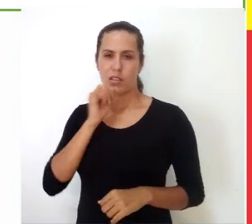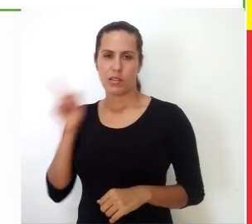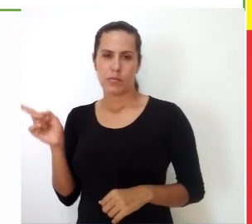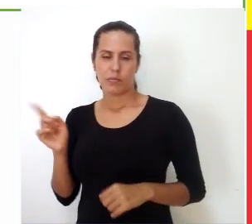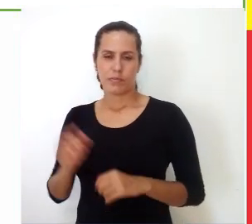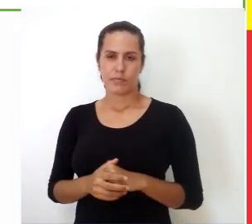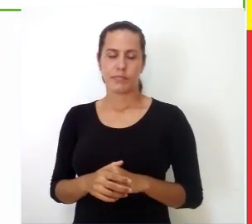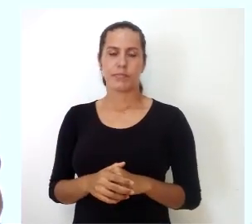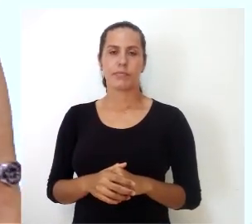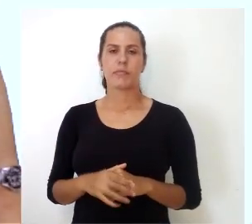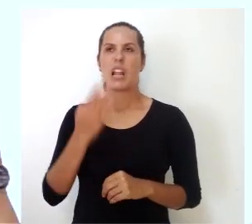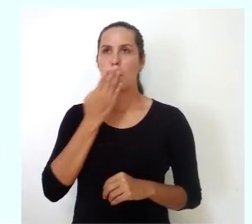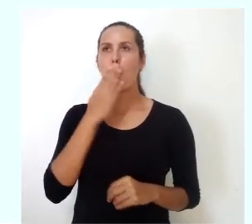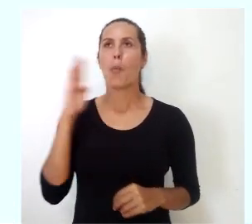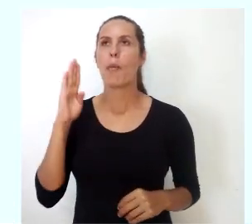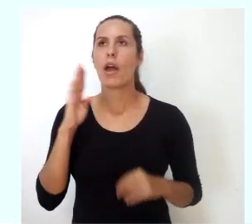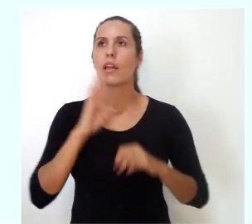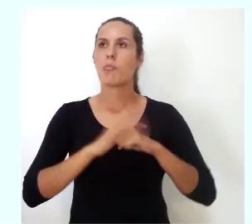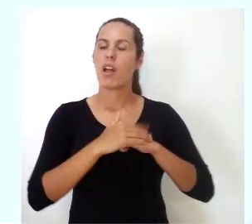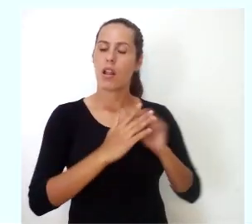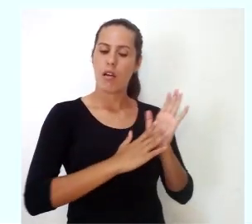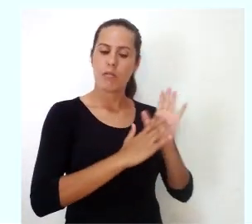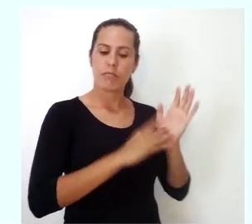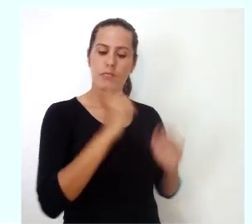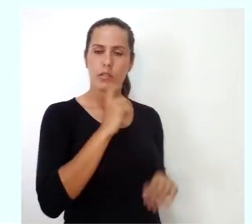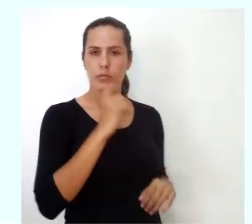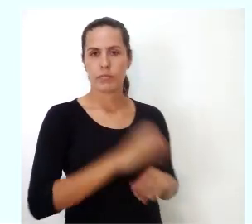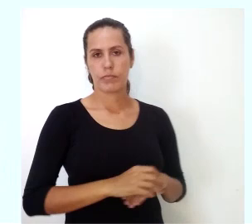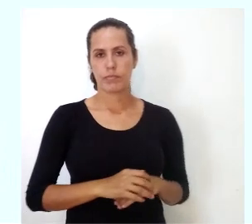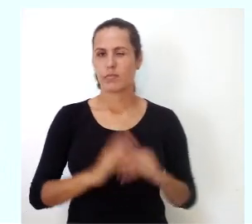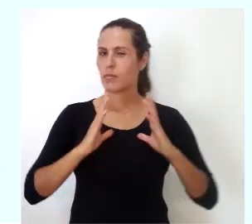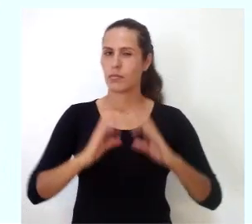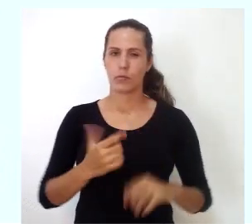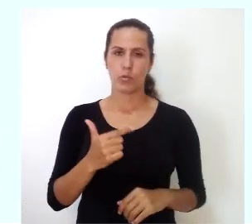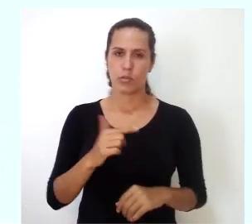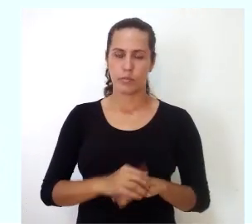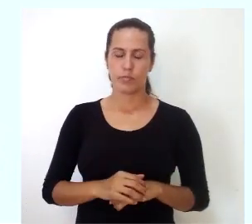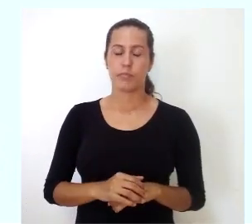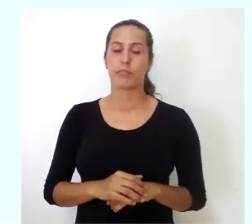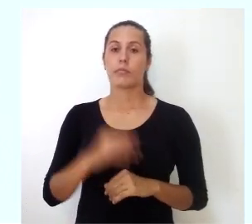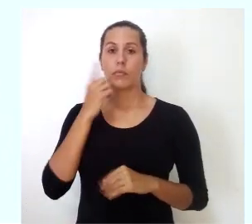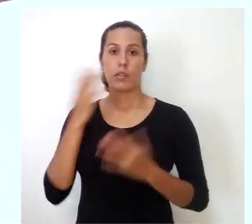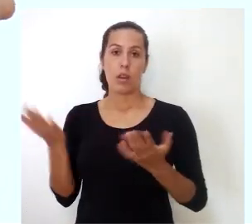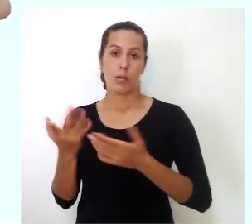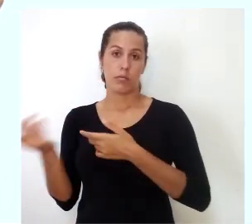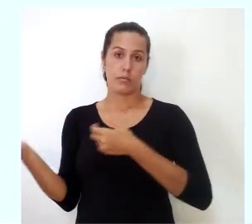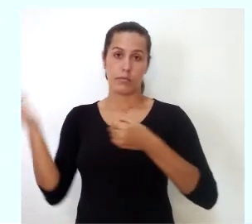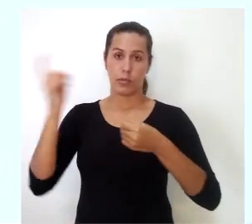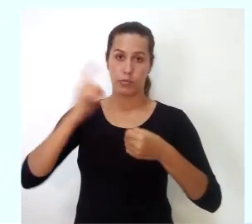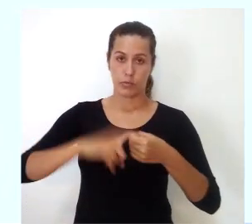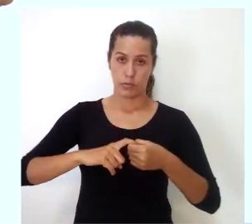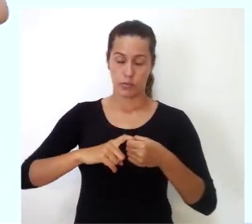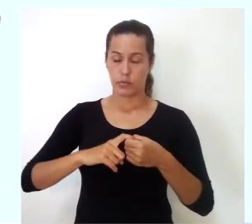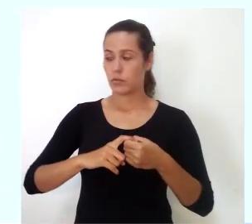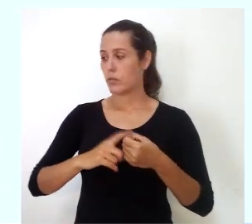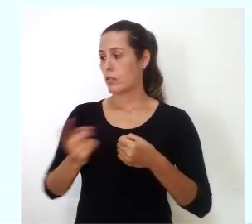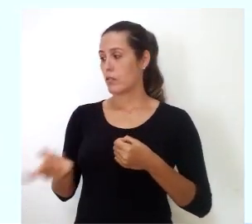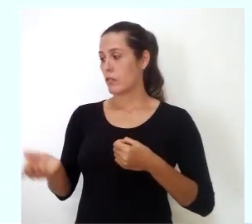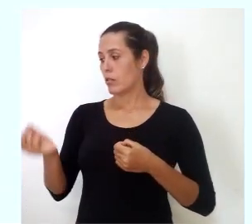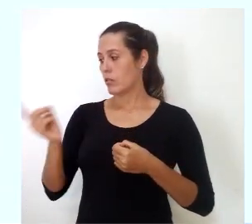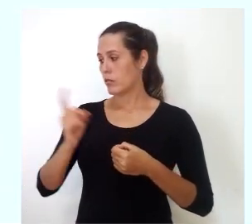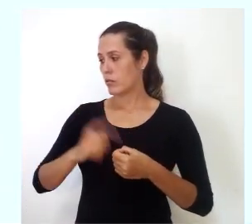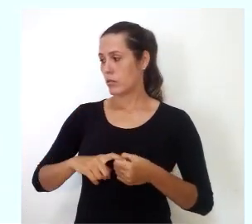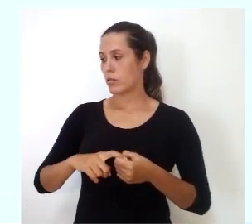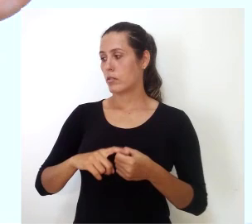certo? Então vejamos aqui, é importante sempre salientar, sempre estamos retomando, voltando à